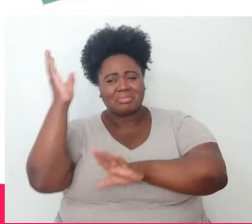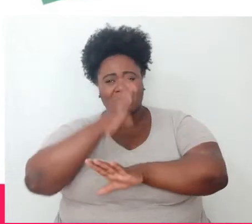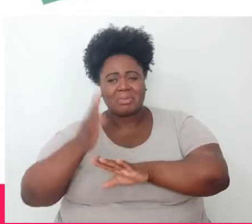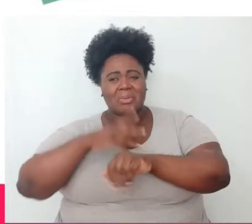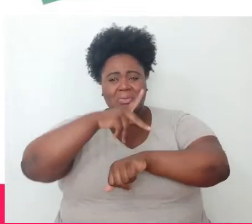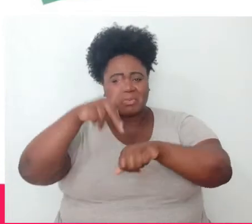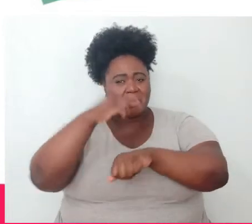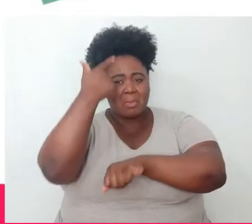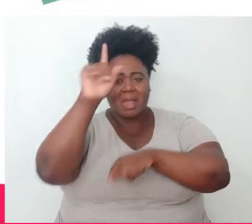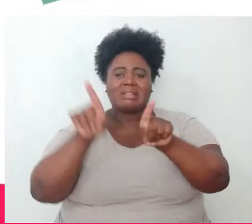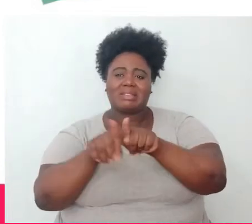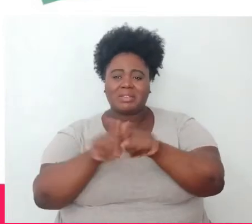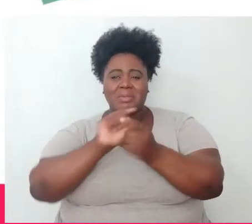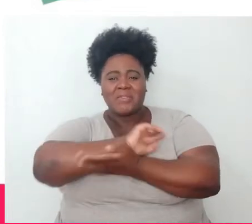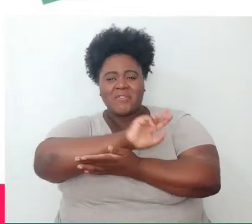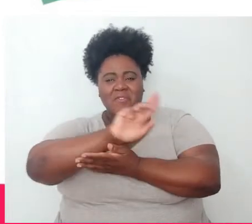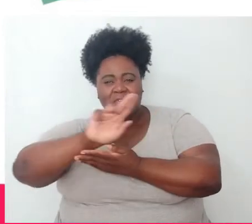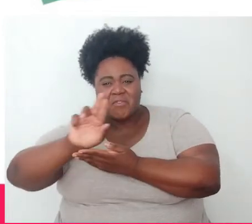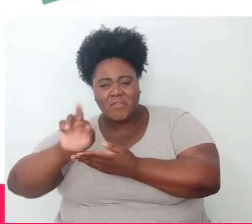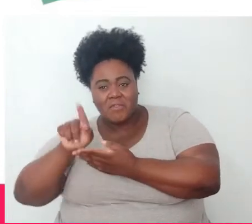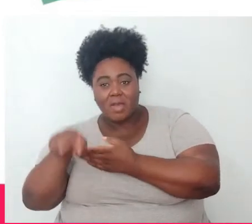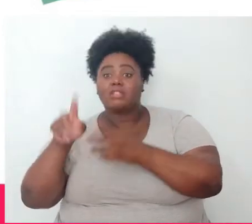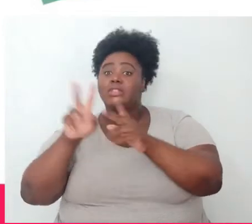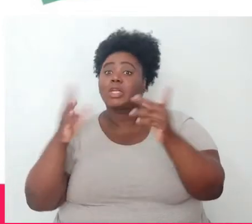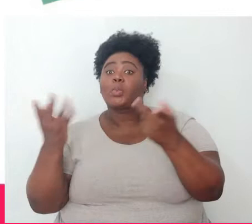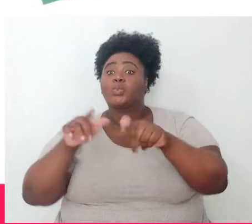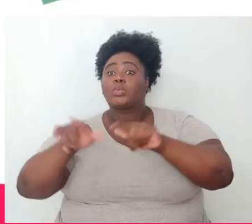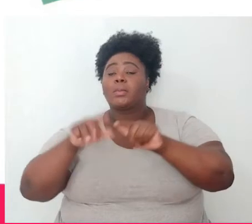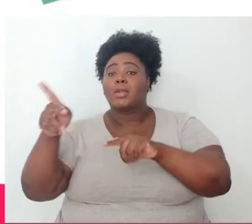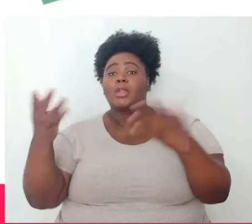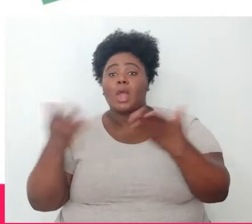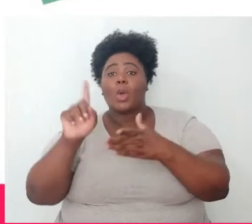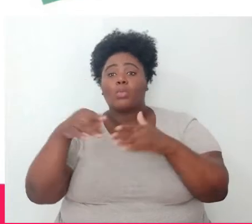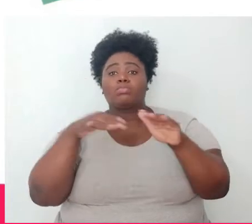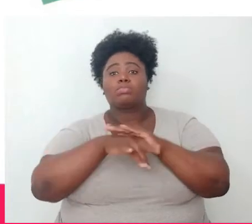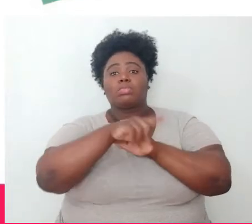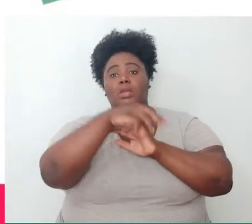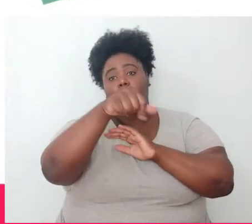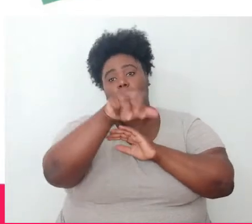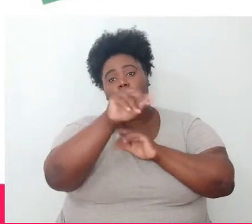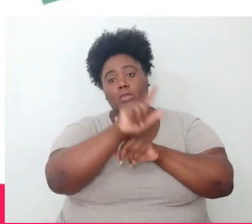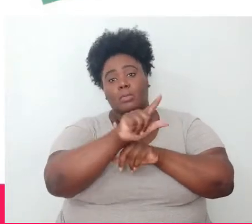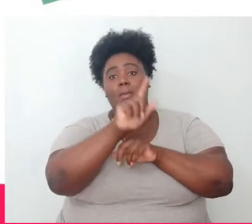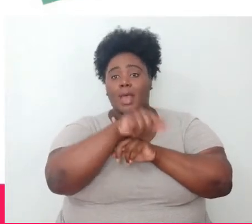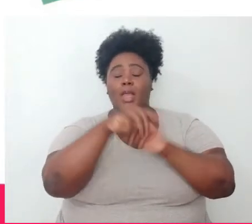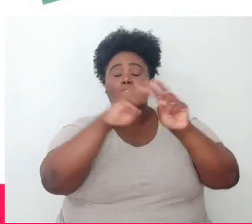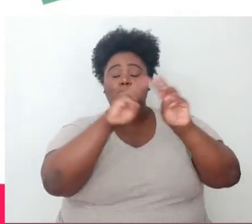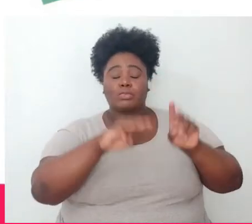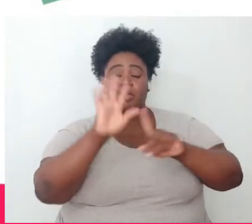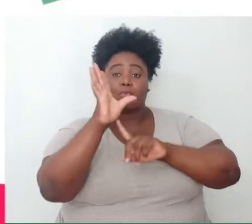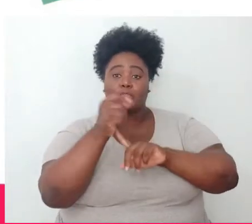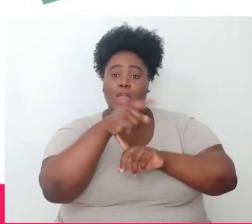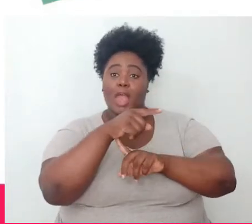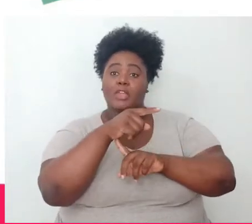e internacionais, residências artísticas, e suas obras hoje fazem parte dos acervos do MAR, Museu de Arte do Rio,